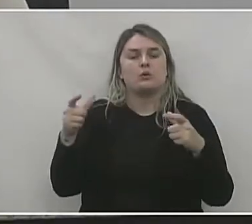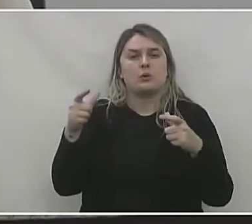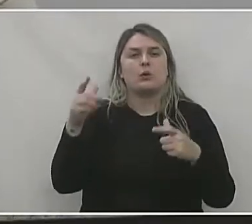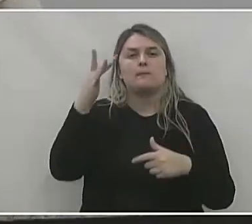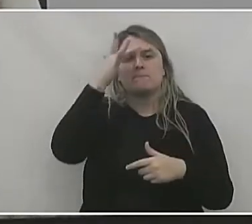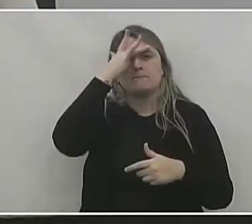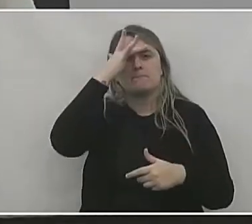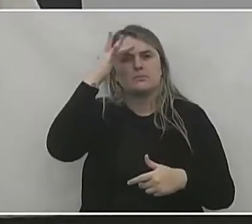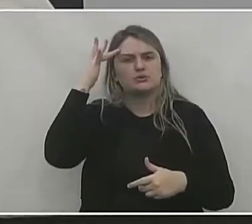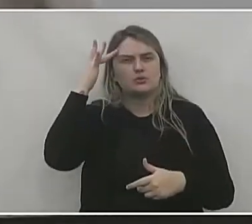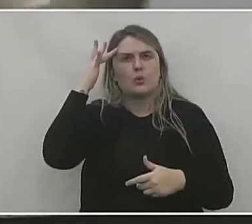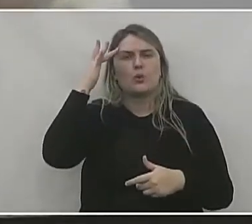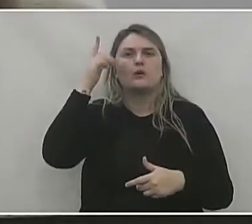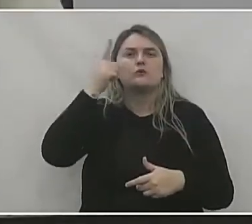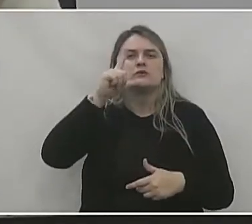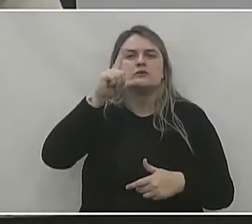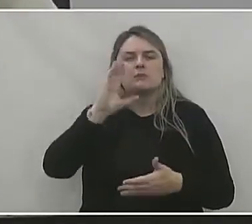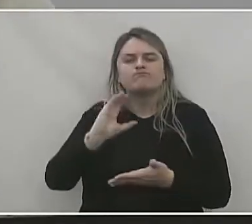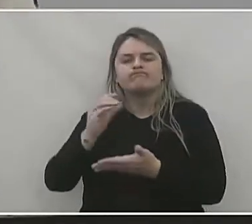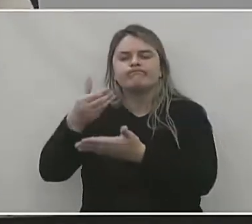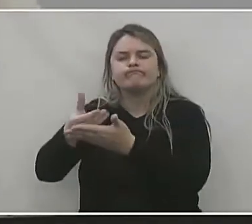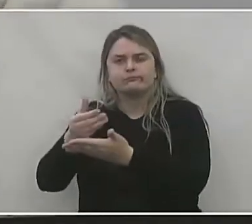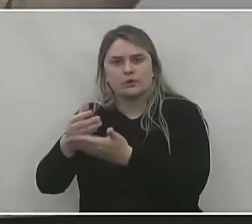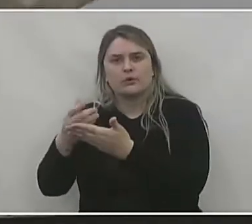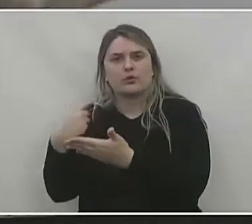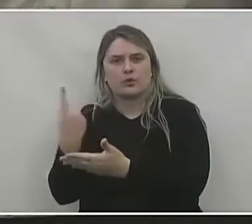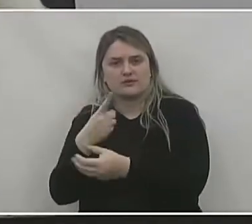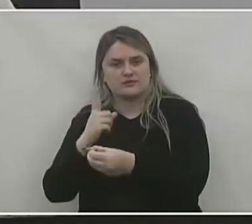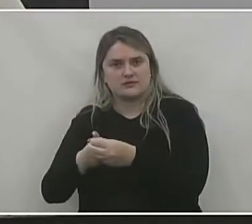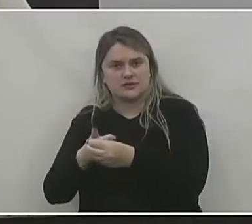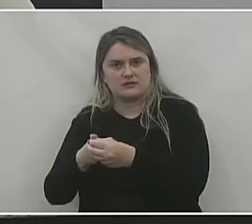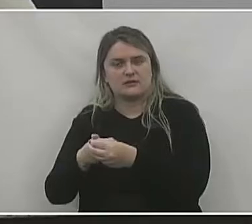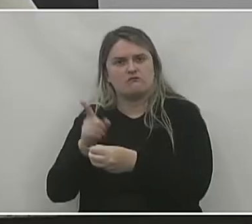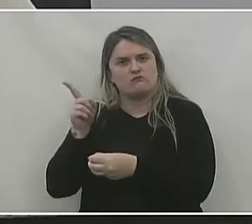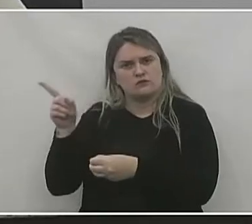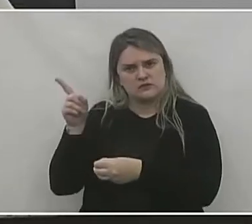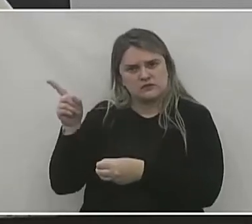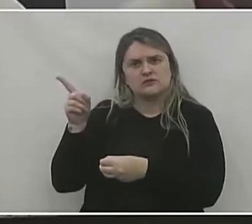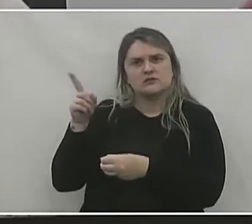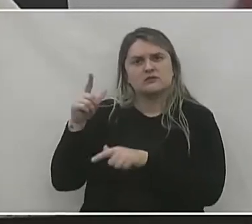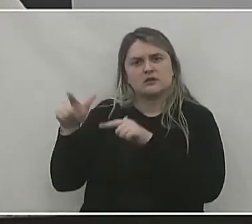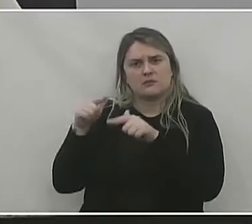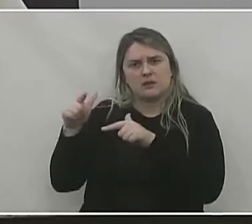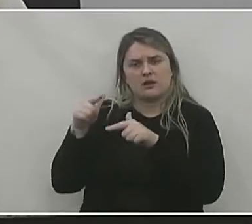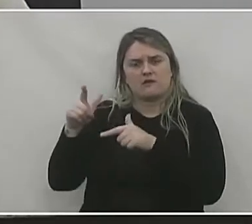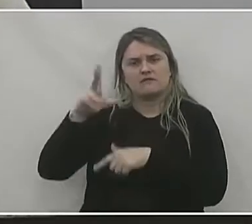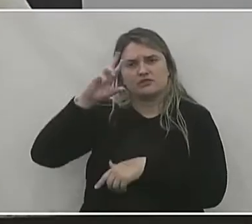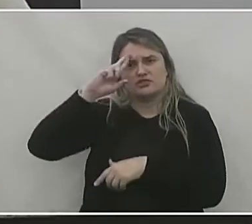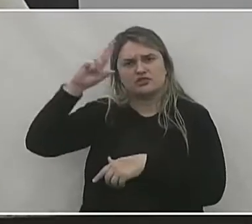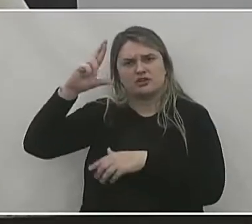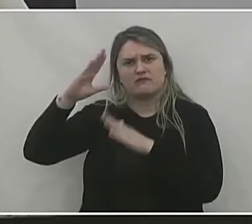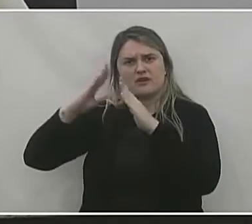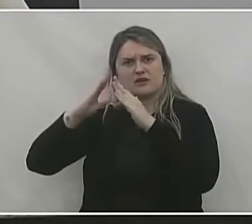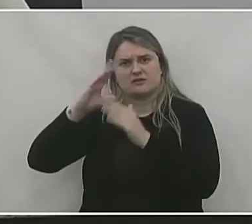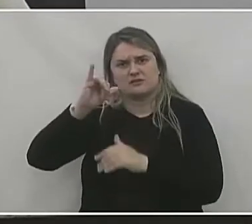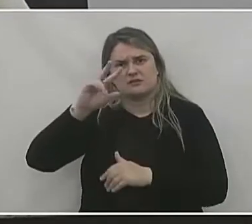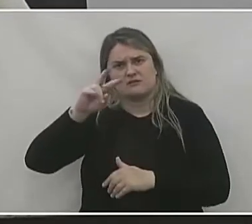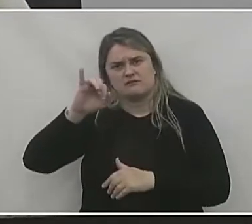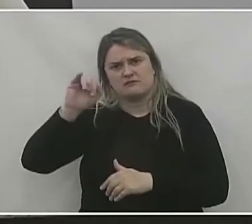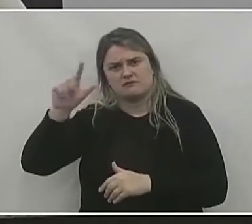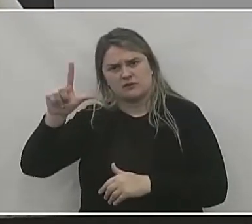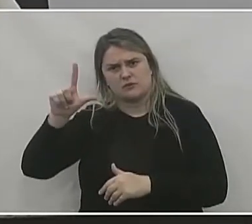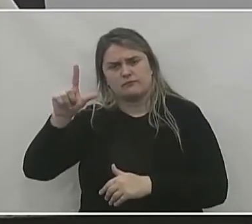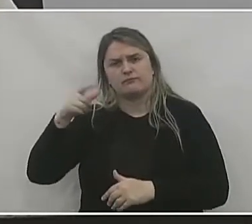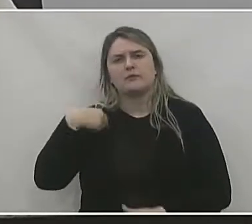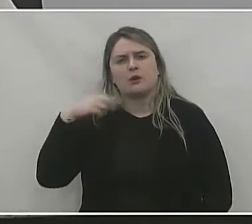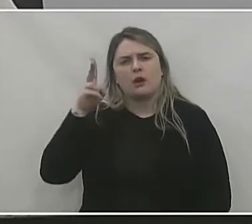quantidade de verbas, de recursos recolhidos para a nossa cidade, foi enquanto você estava como chefe da Yolanda, Casa se você Civil. me permitir, eu tive